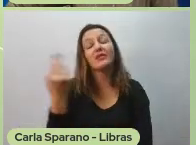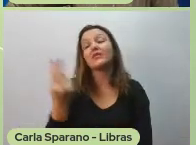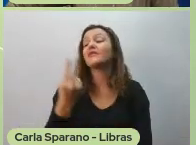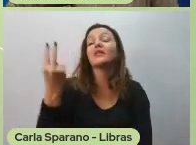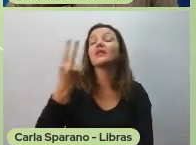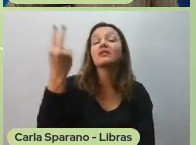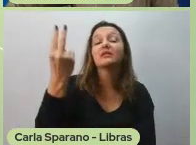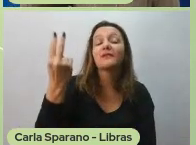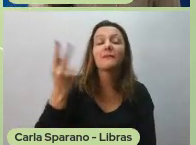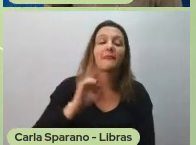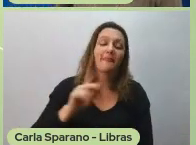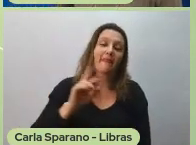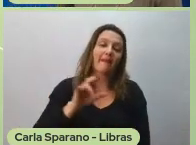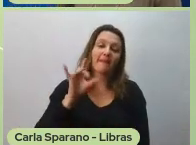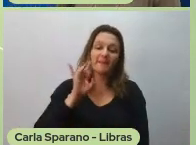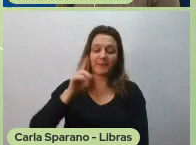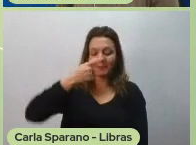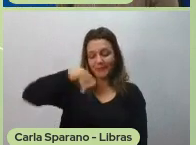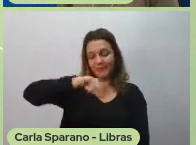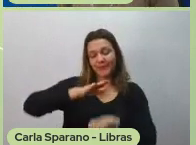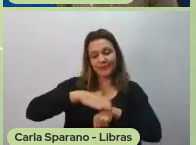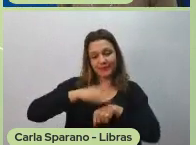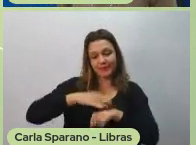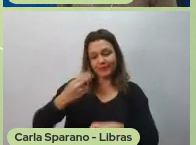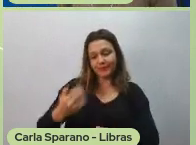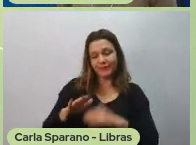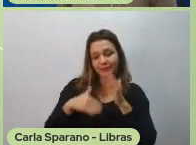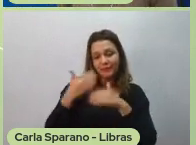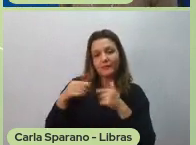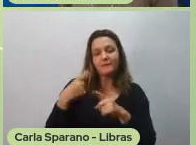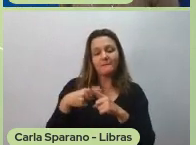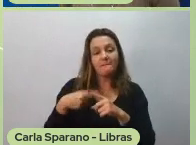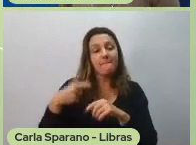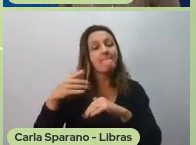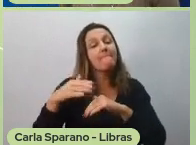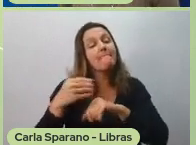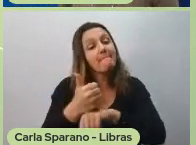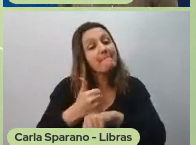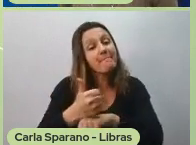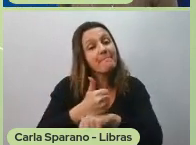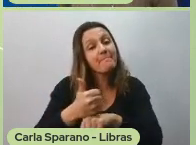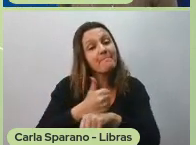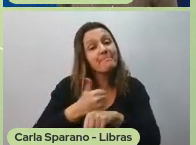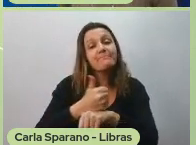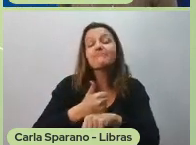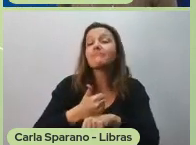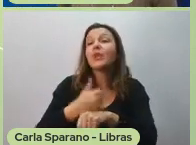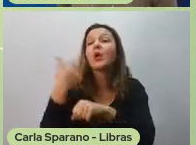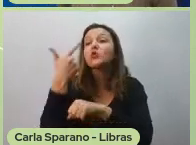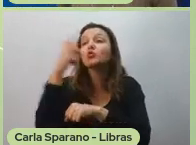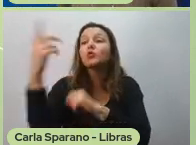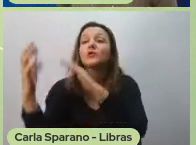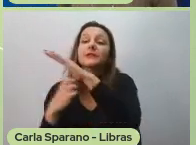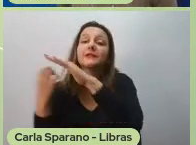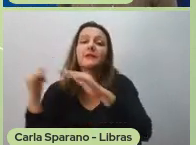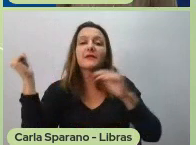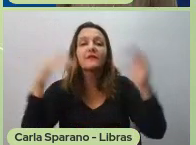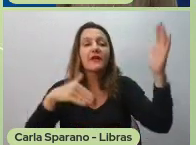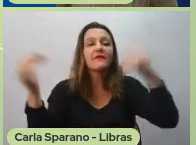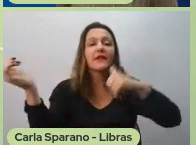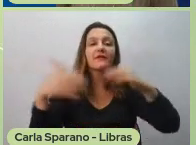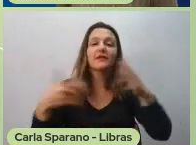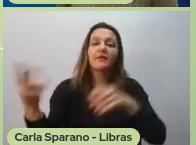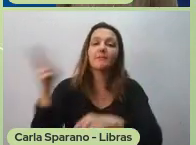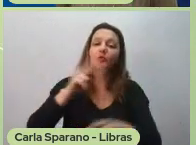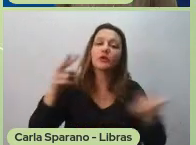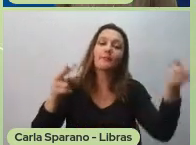só para o nosso desenvolvimento, porque esses profissionais que a gente está desenvolvendo estão vindo de outras empresas, vão para outras empresas, obviamente a gente quer